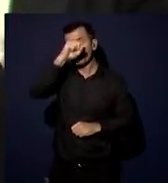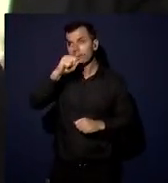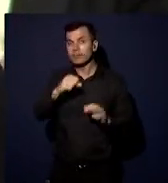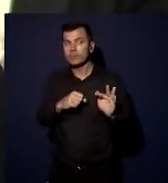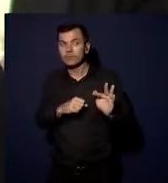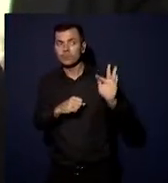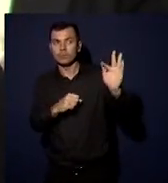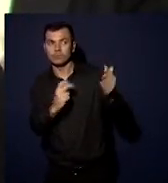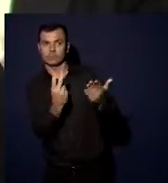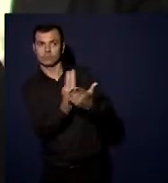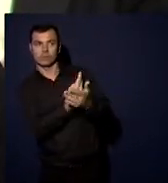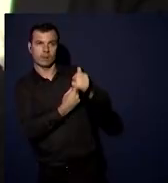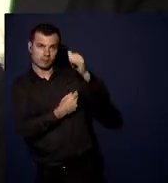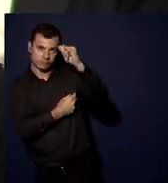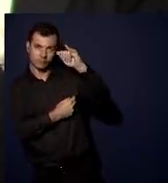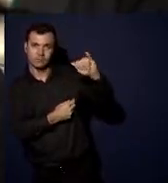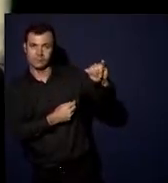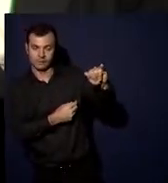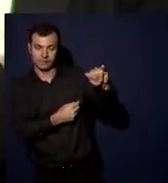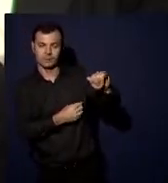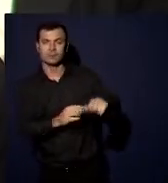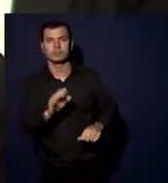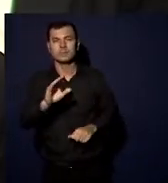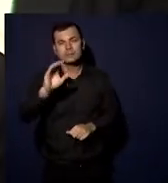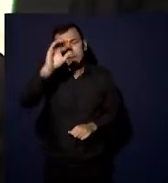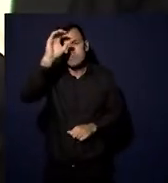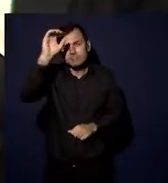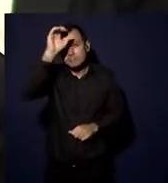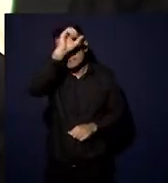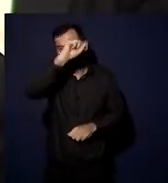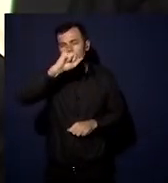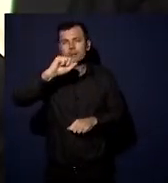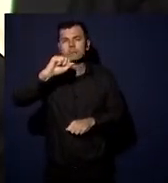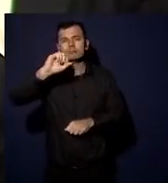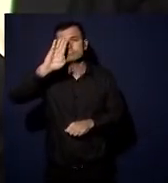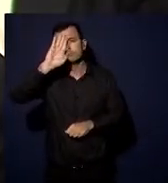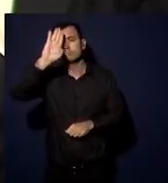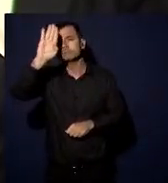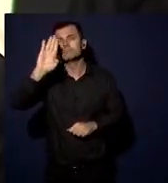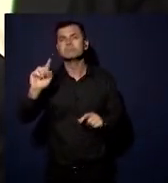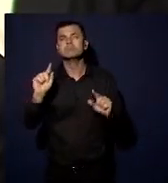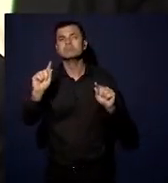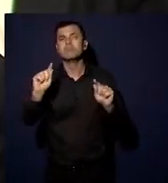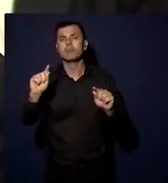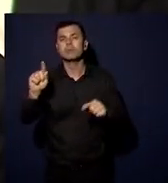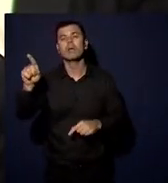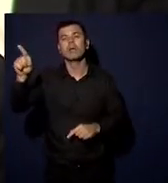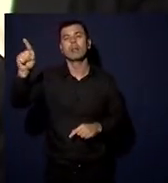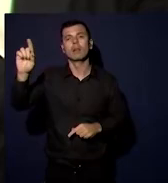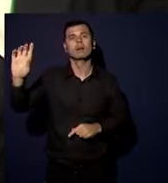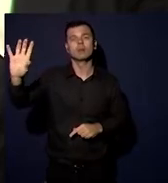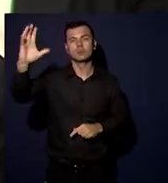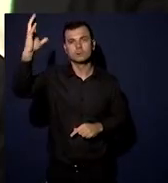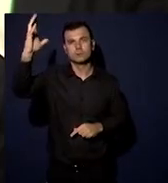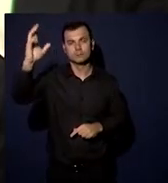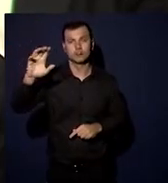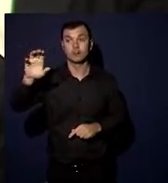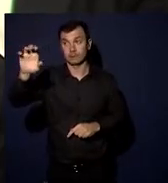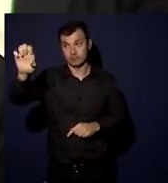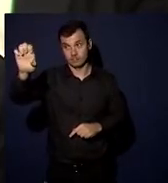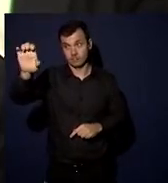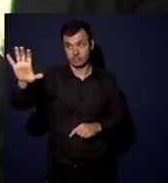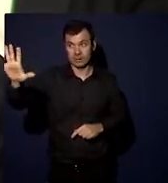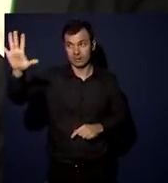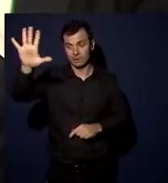e o maior aprendizado que nós tivemos nessa nessa situação na Europa foi que a Europa